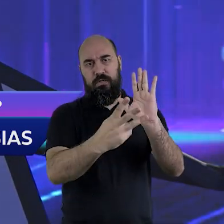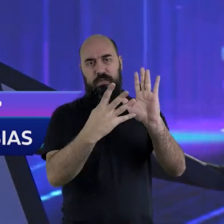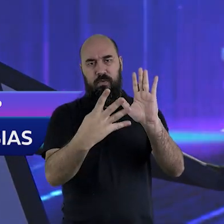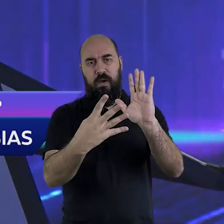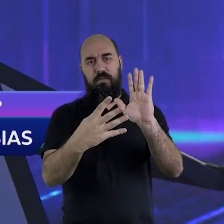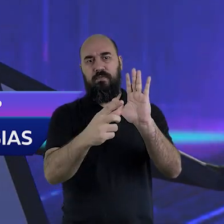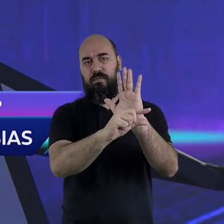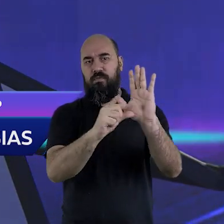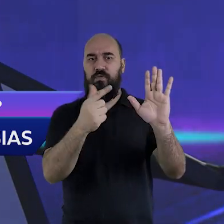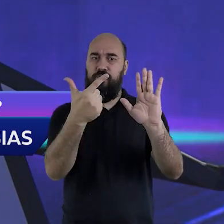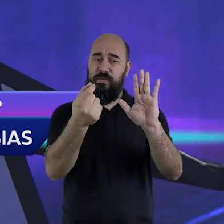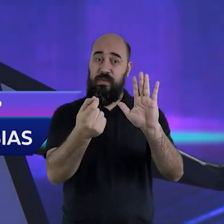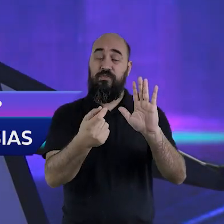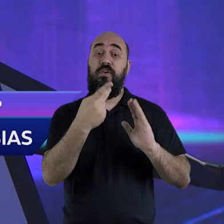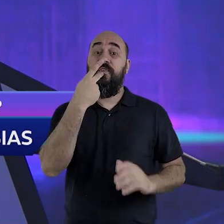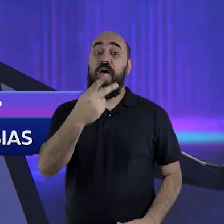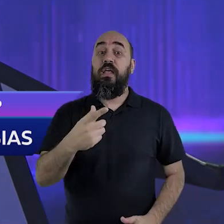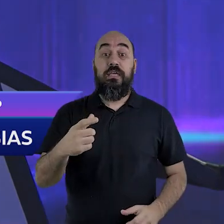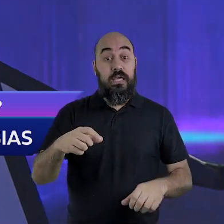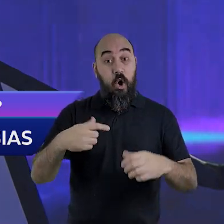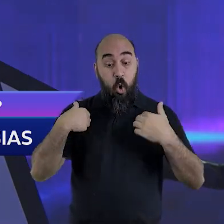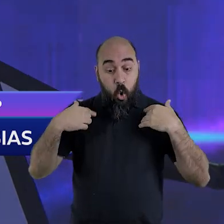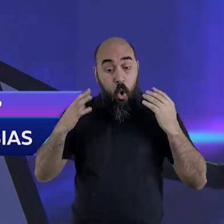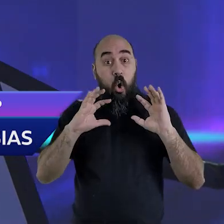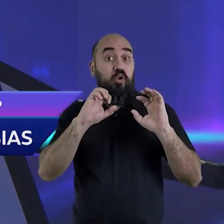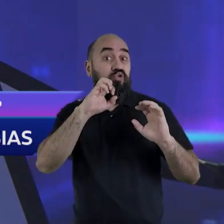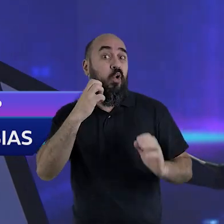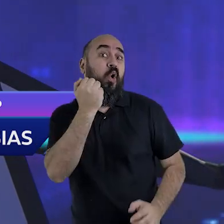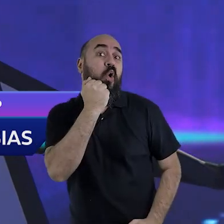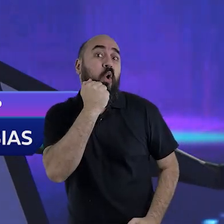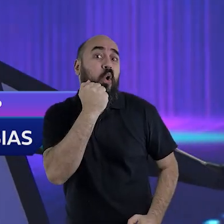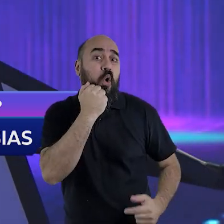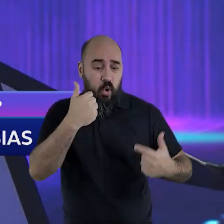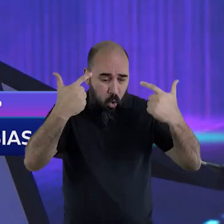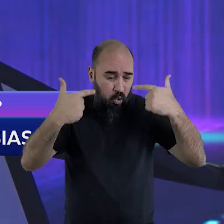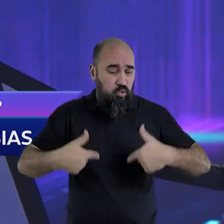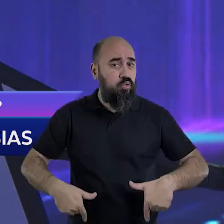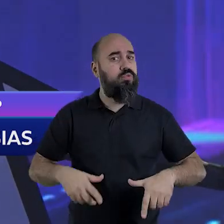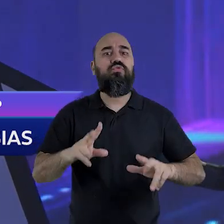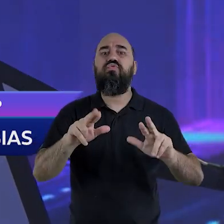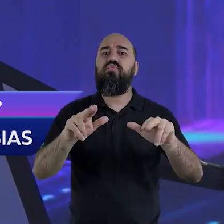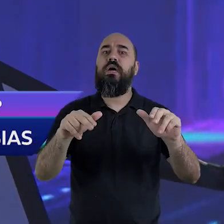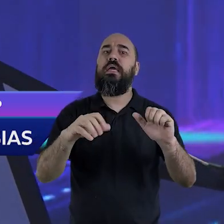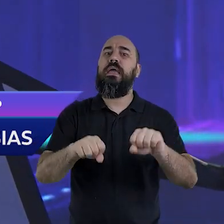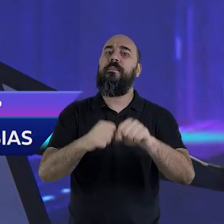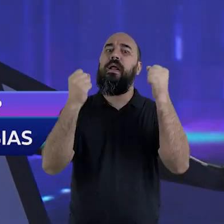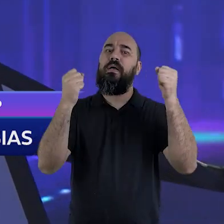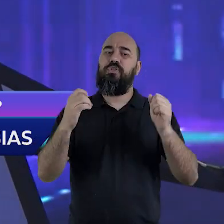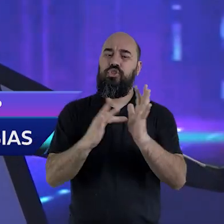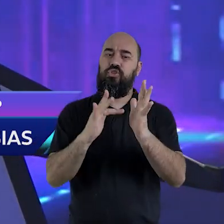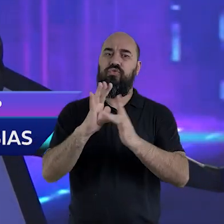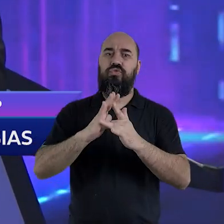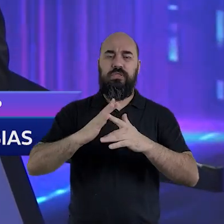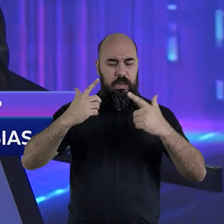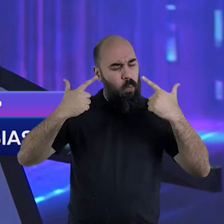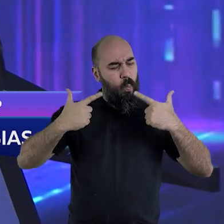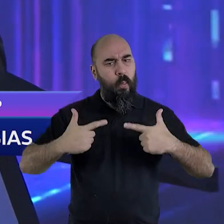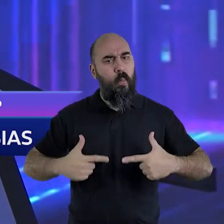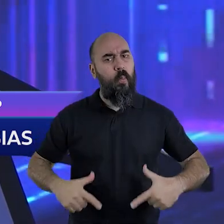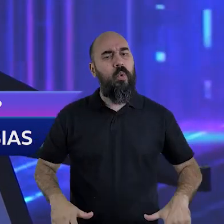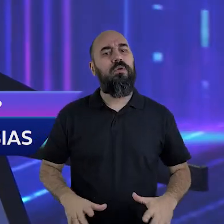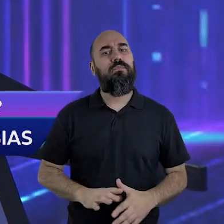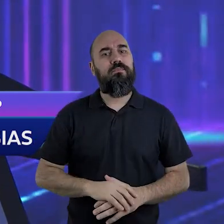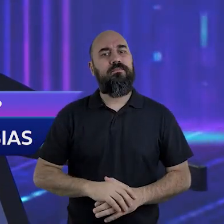versículo 20. E onde nós encontramos o cumprimento disso? No Evangelho de João, capítulo 19, versículos 32 e 33.